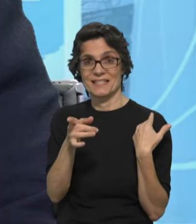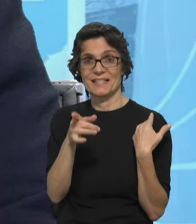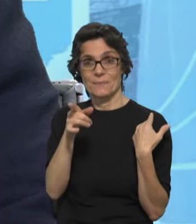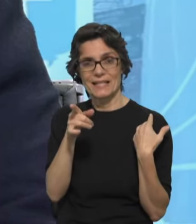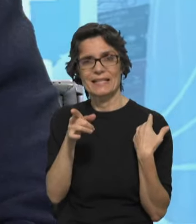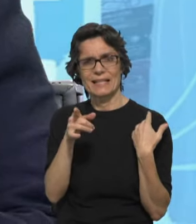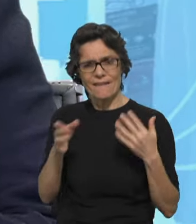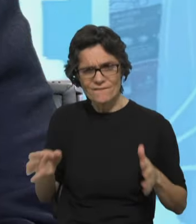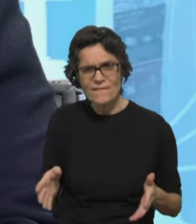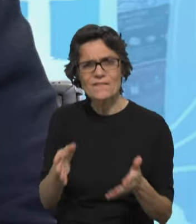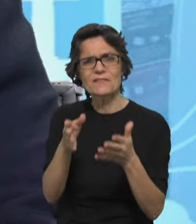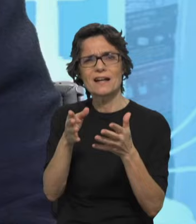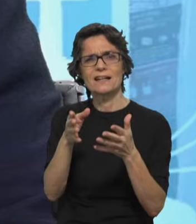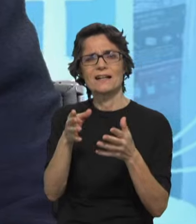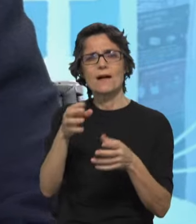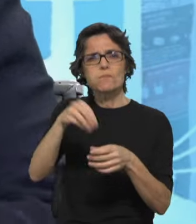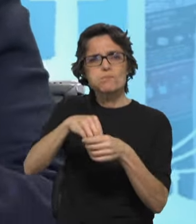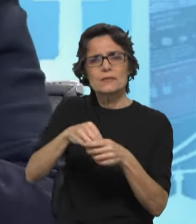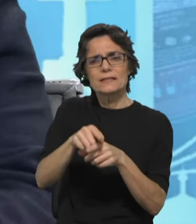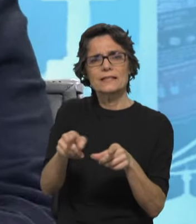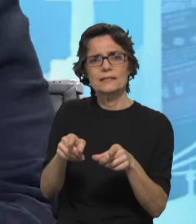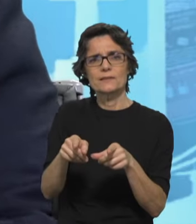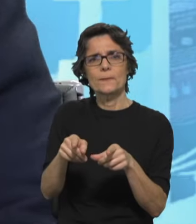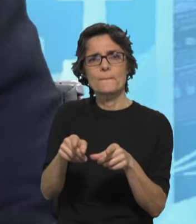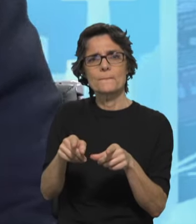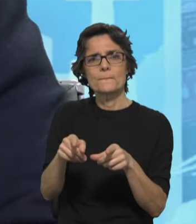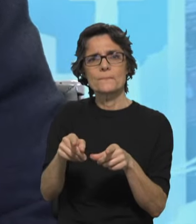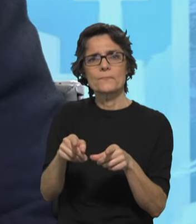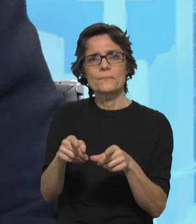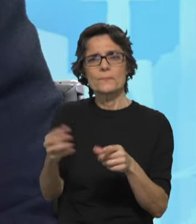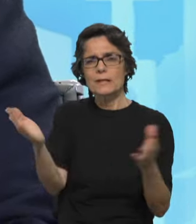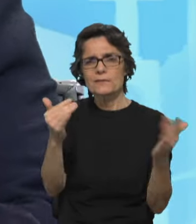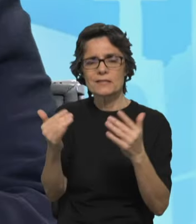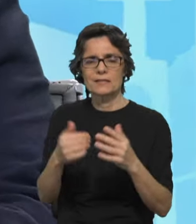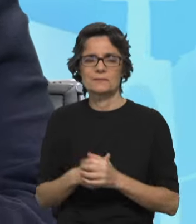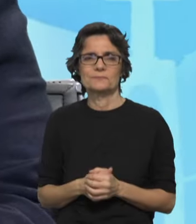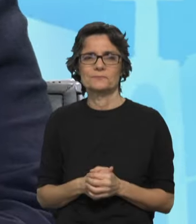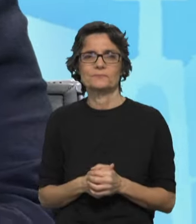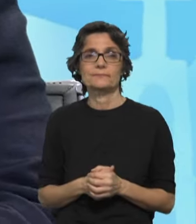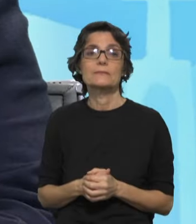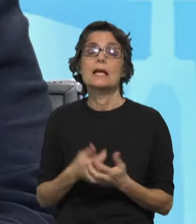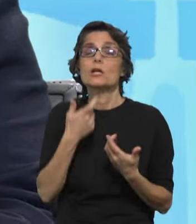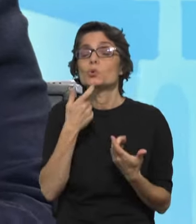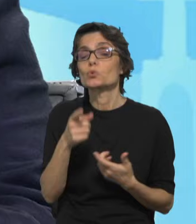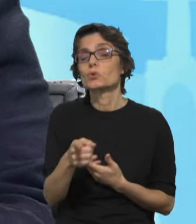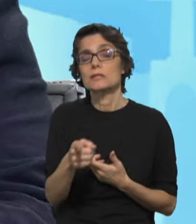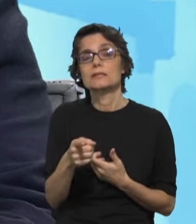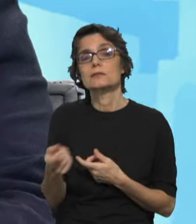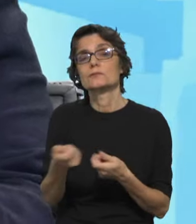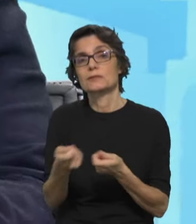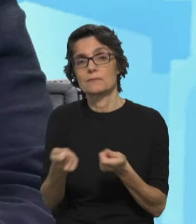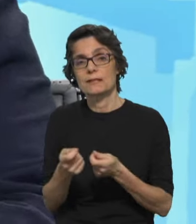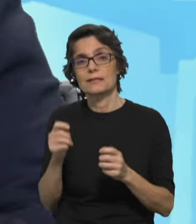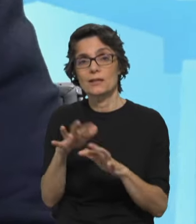Laus Perene no santuário, muito para além do Congresso. Mas são tudo dinamismos que o Congresso veio